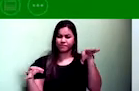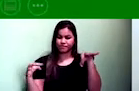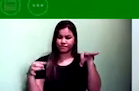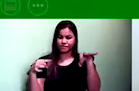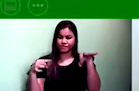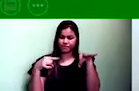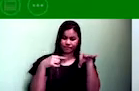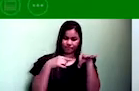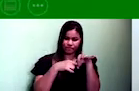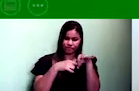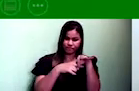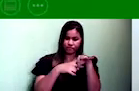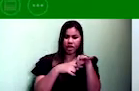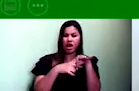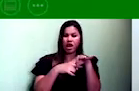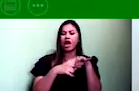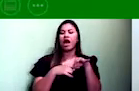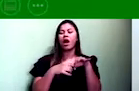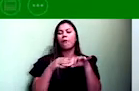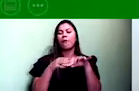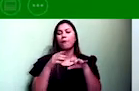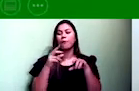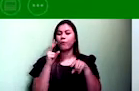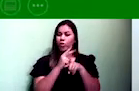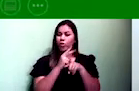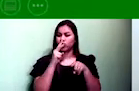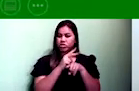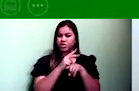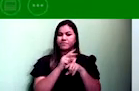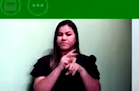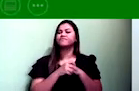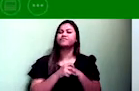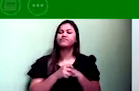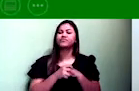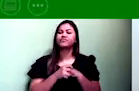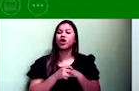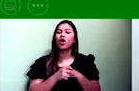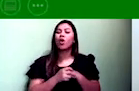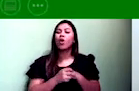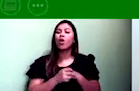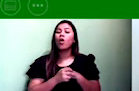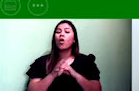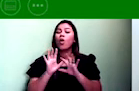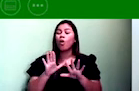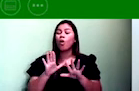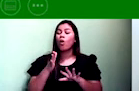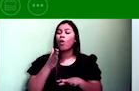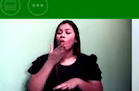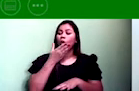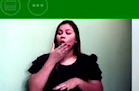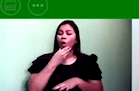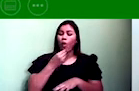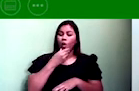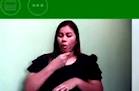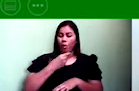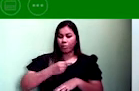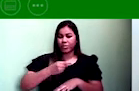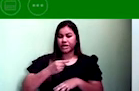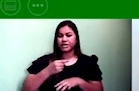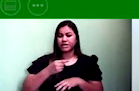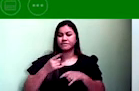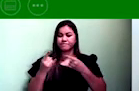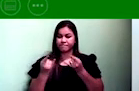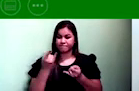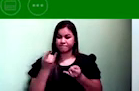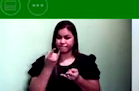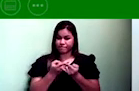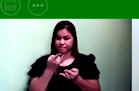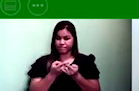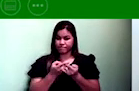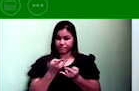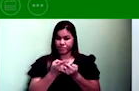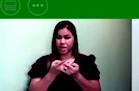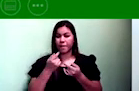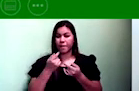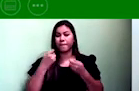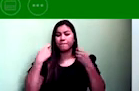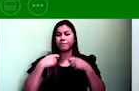O preservativo masculino, ele deve ser bem usado no sentido de se deixar sempre